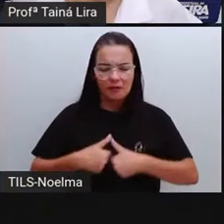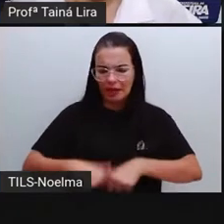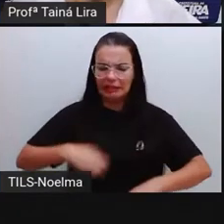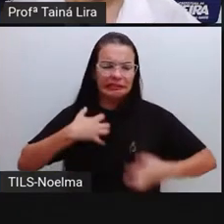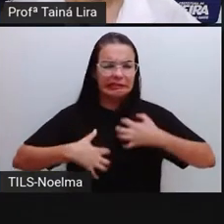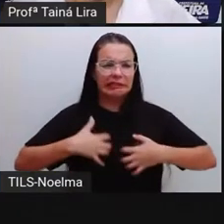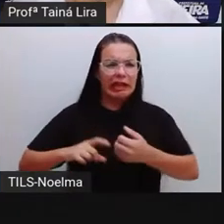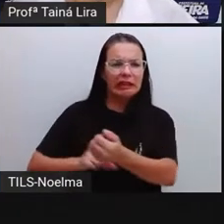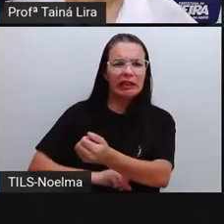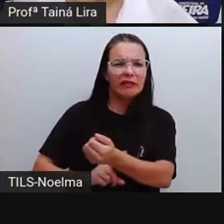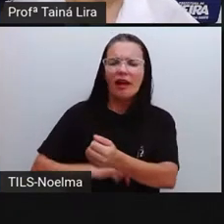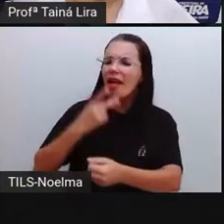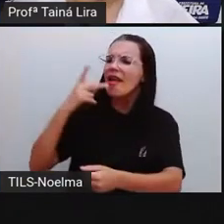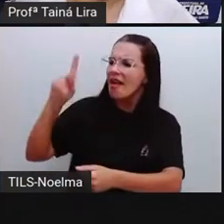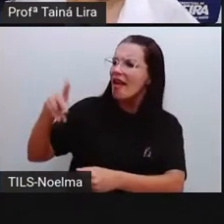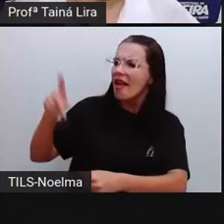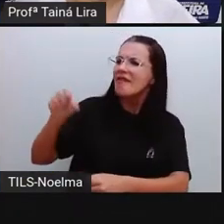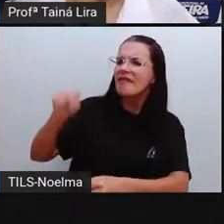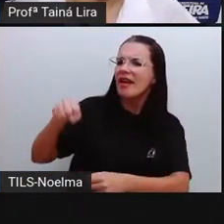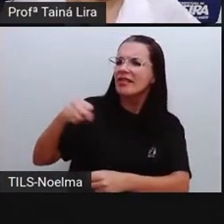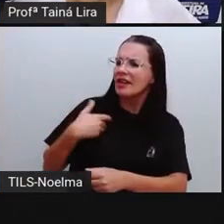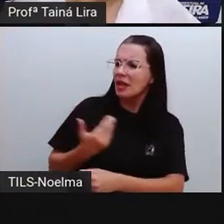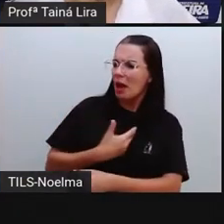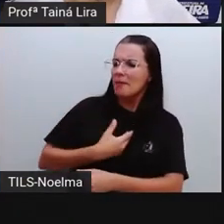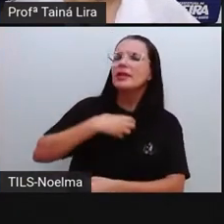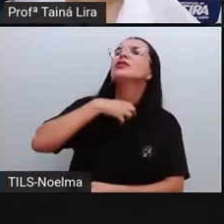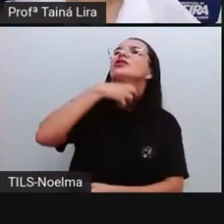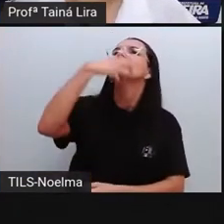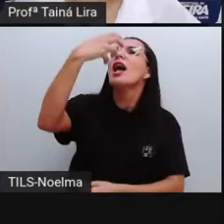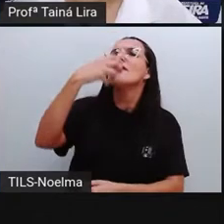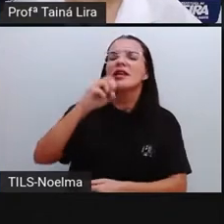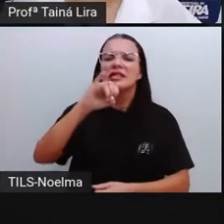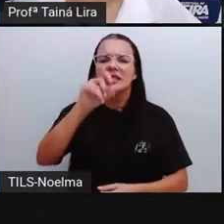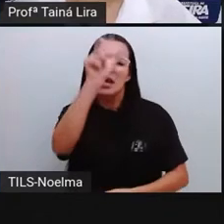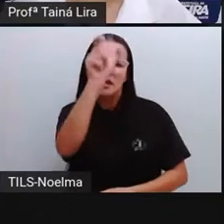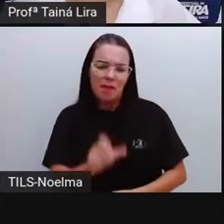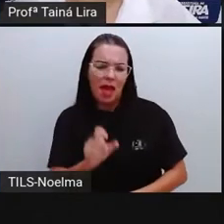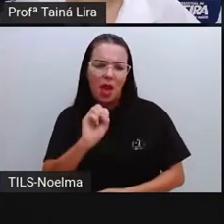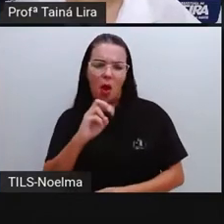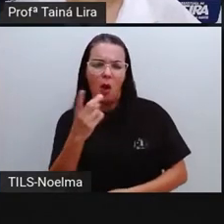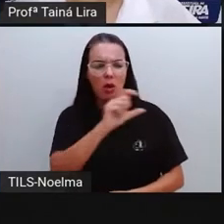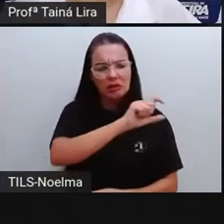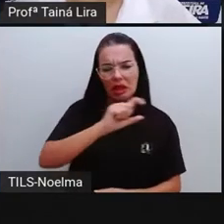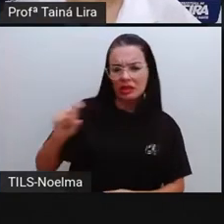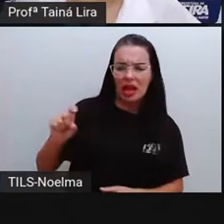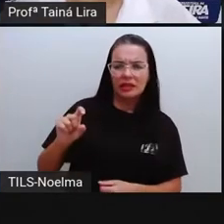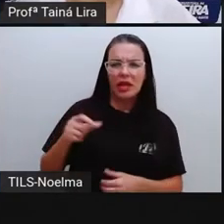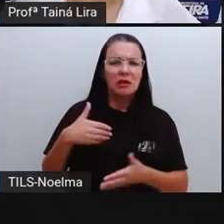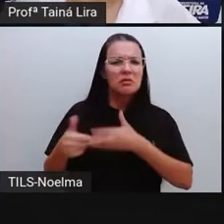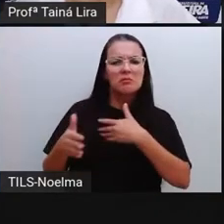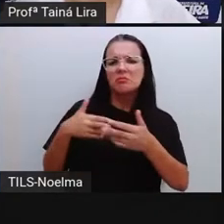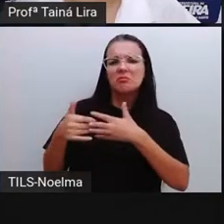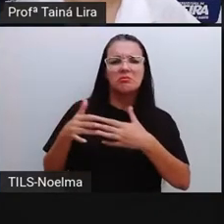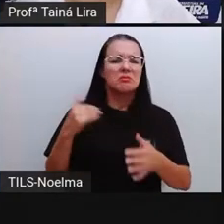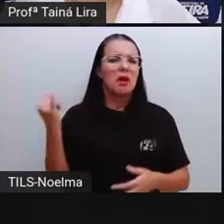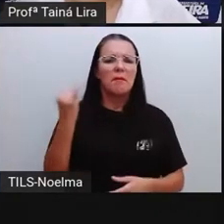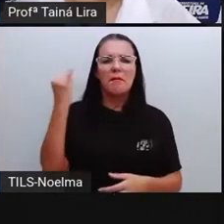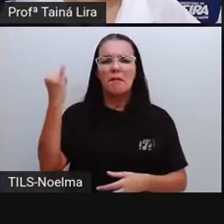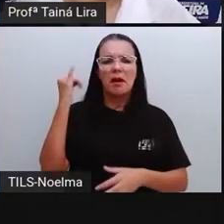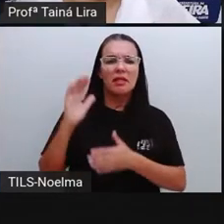estressada. É isso mesmo, grande amiga girafa. Em pé ou deitada, a posição das listras não é o que